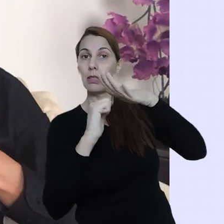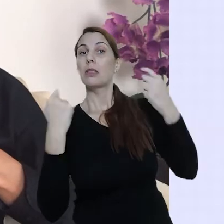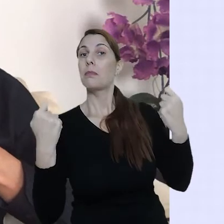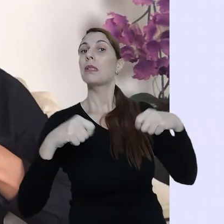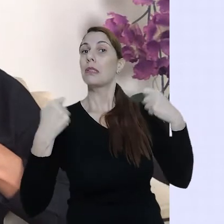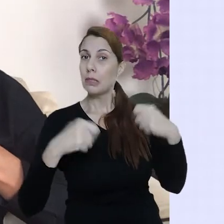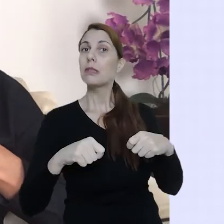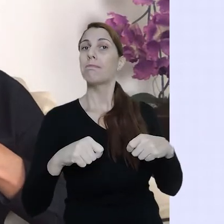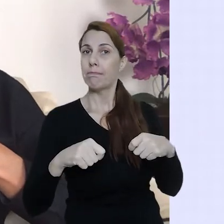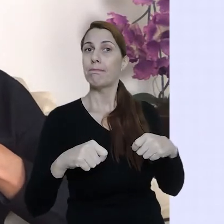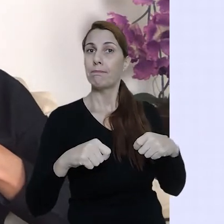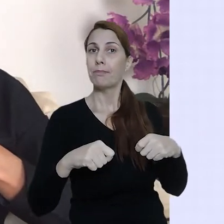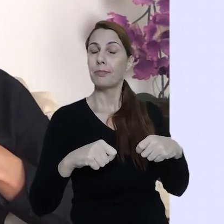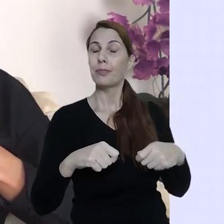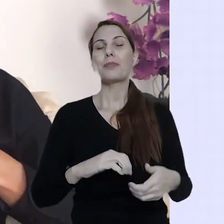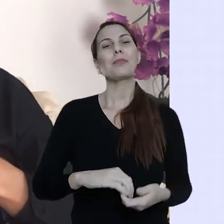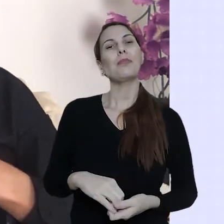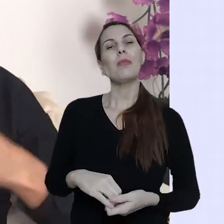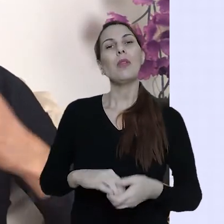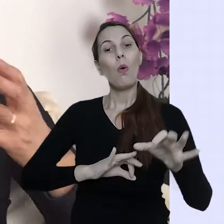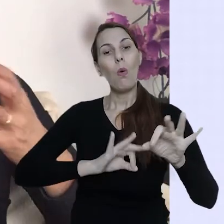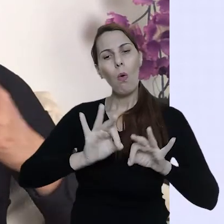empresas precisam ter.